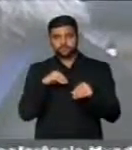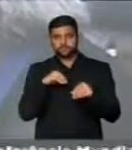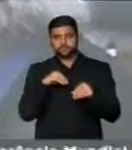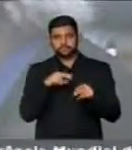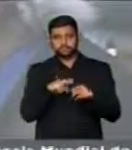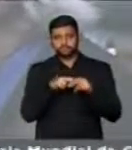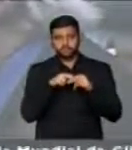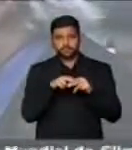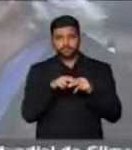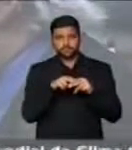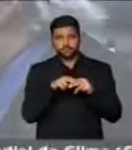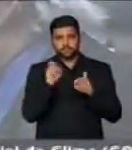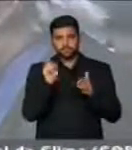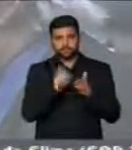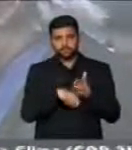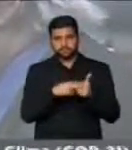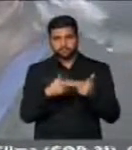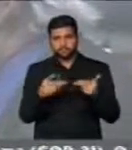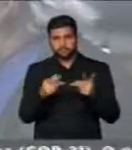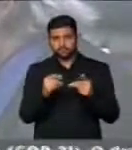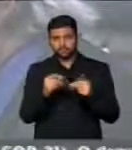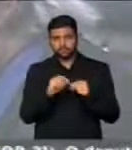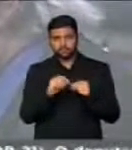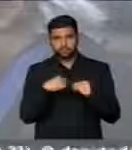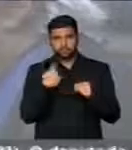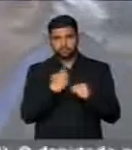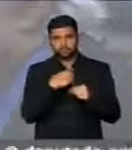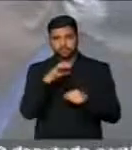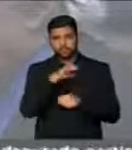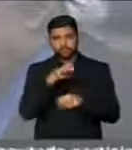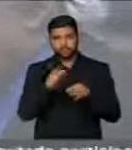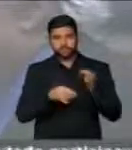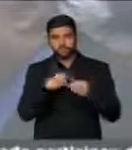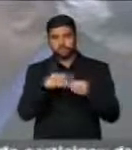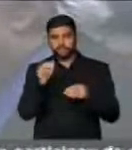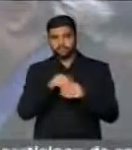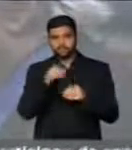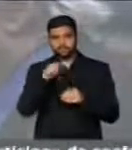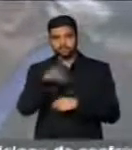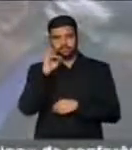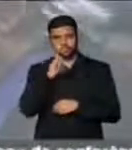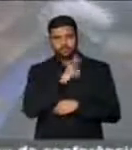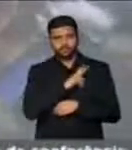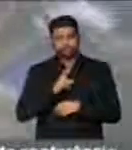pelo menos, esse tributo do nosso ordenamento jurídico. Então, nós votamos sim, senhor presidente.